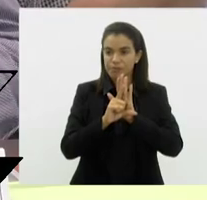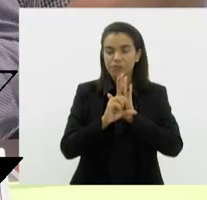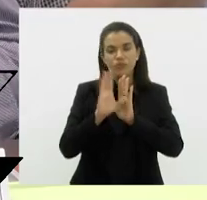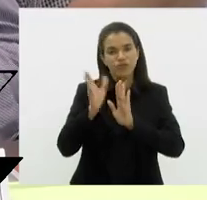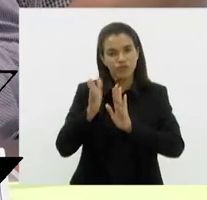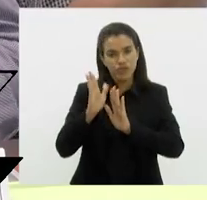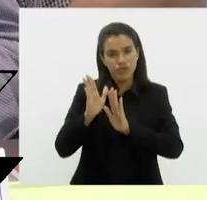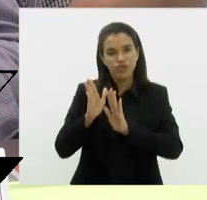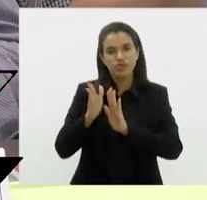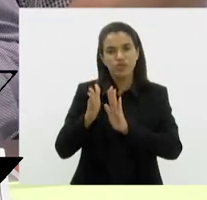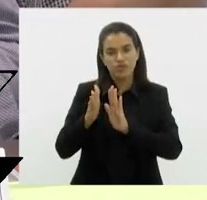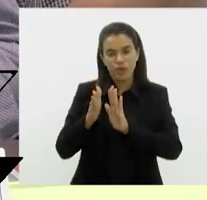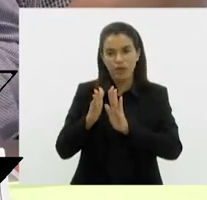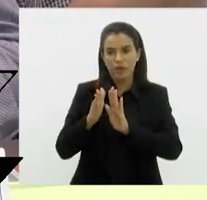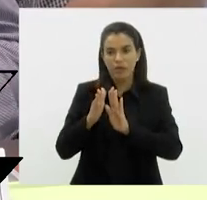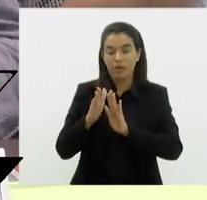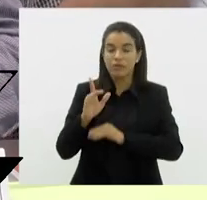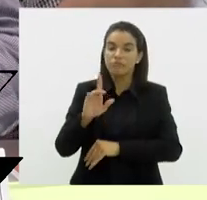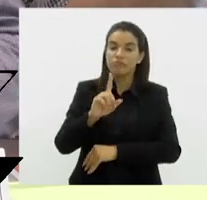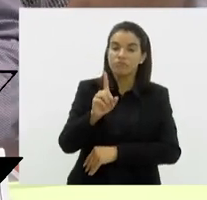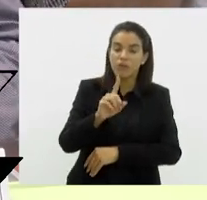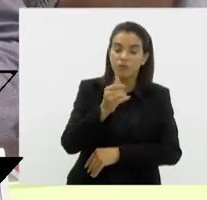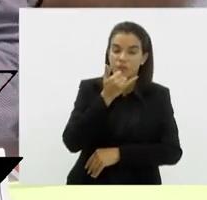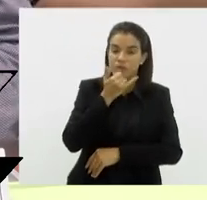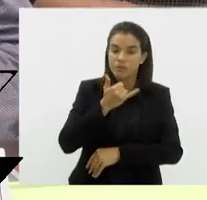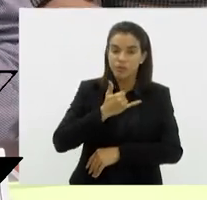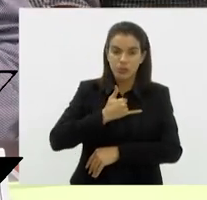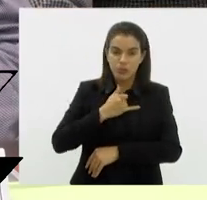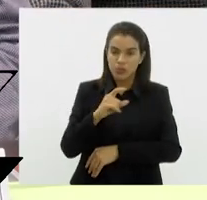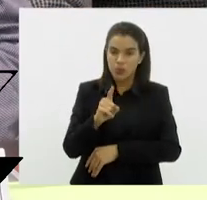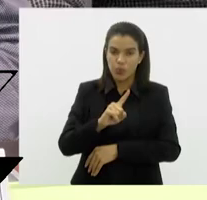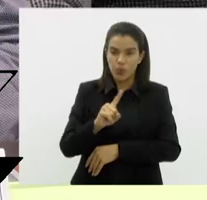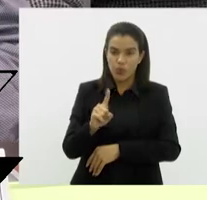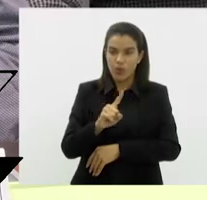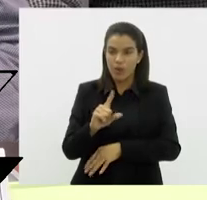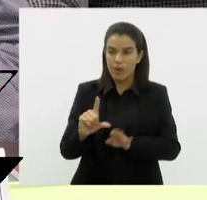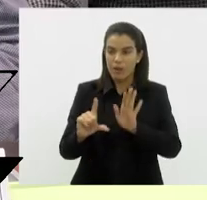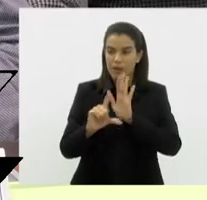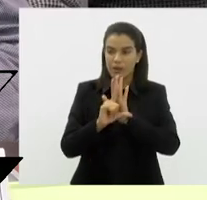lei. Ah, não. Desculpe, não virou lei.